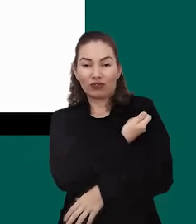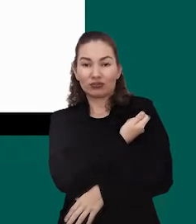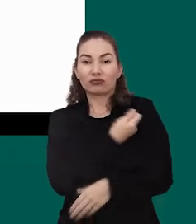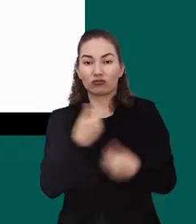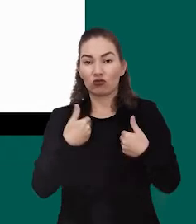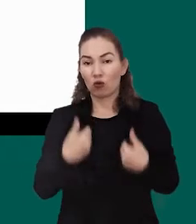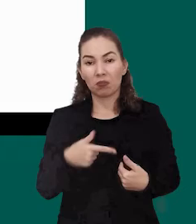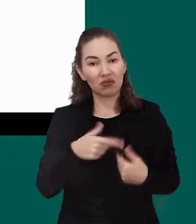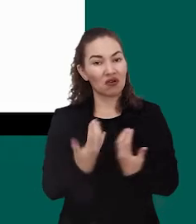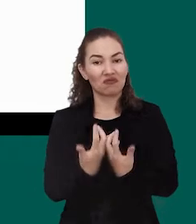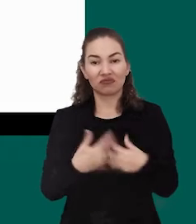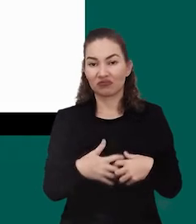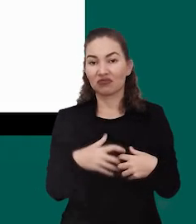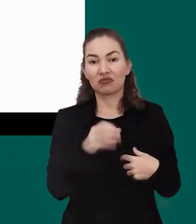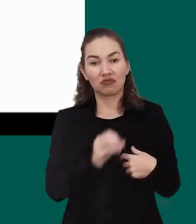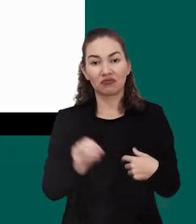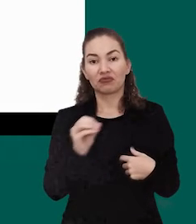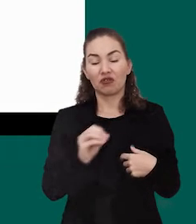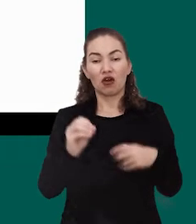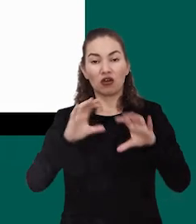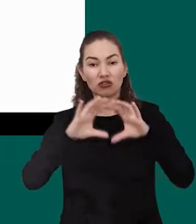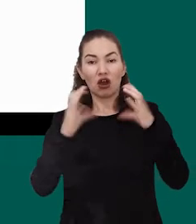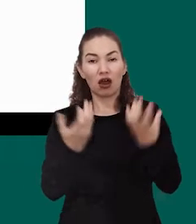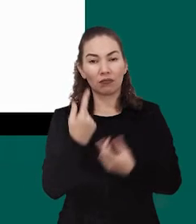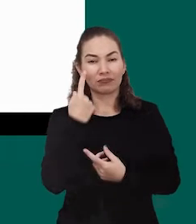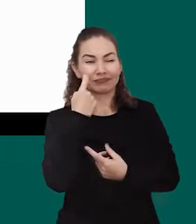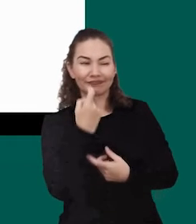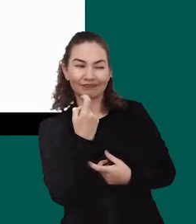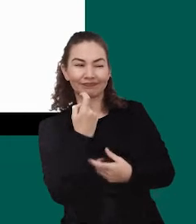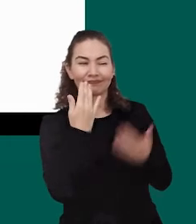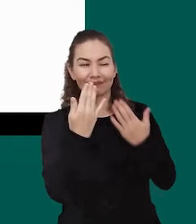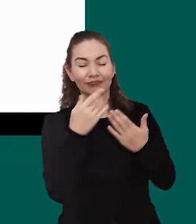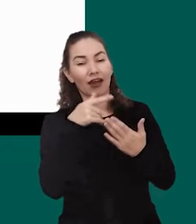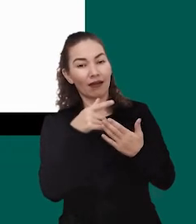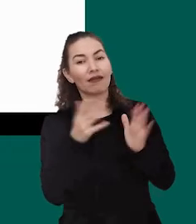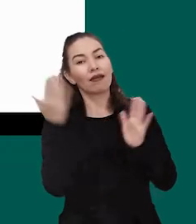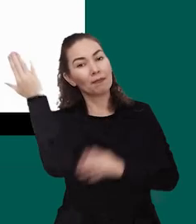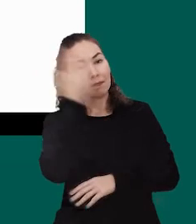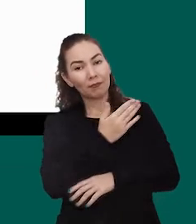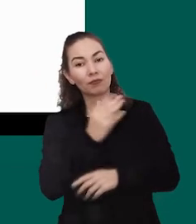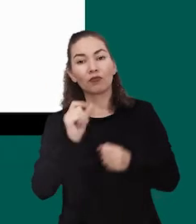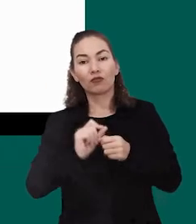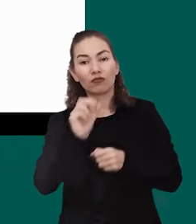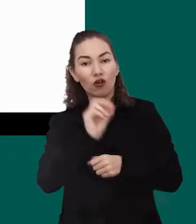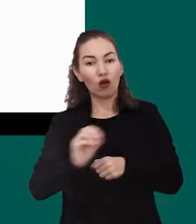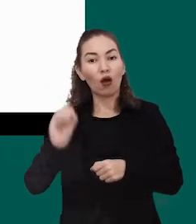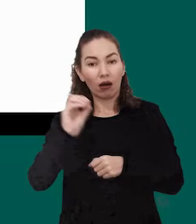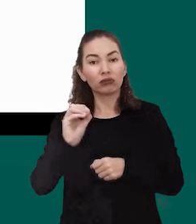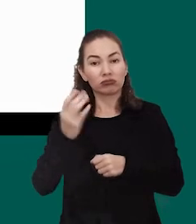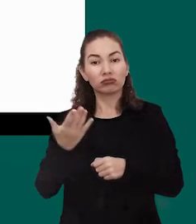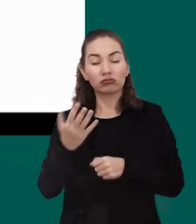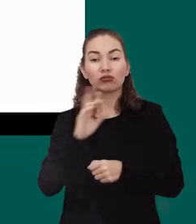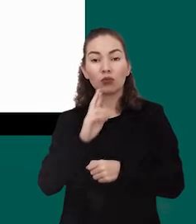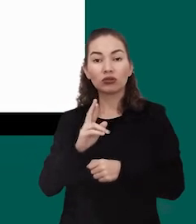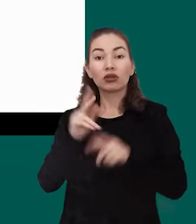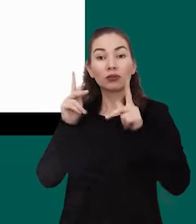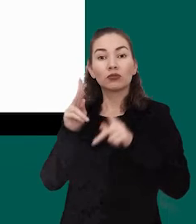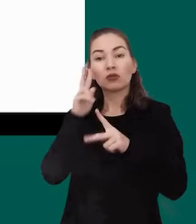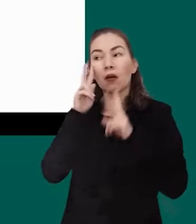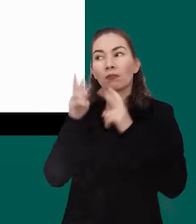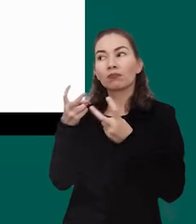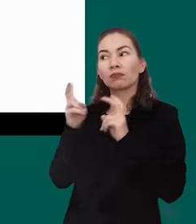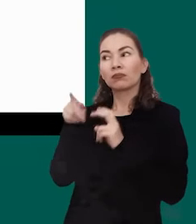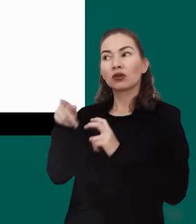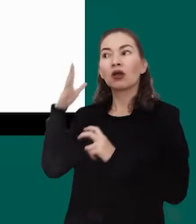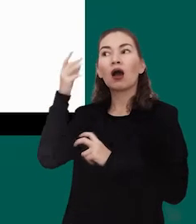num surto que acabou tendo na comunidade que Jenner vivia, eles acabaram ficando imunes, né, eles não pegaram a varíola, e aí o pessoal começou a olhar e falou, esse